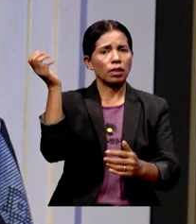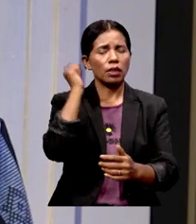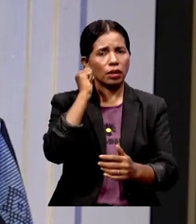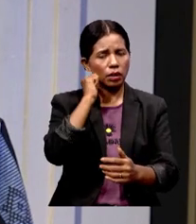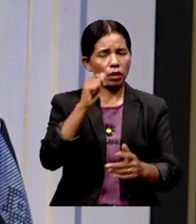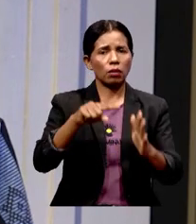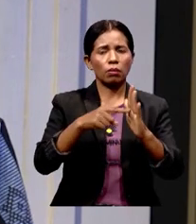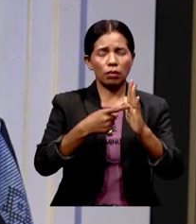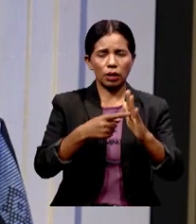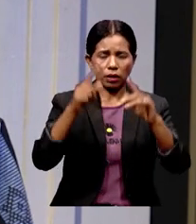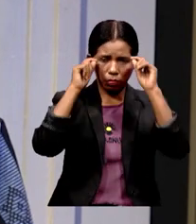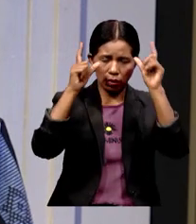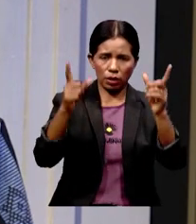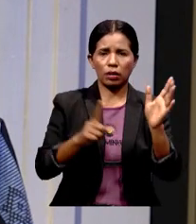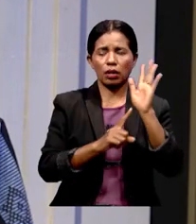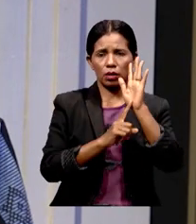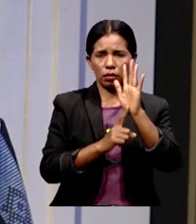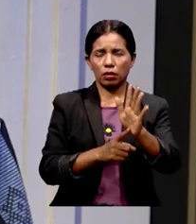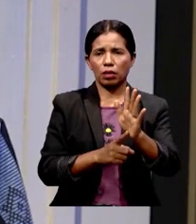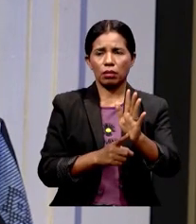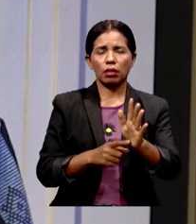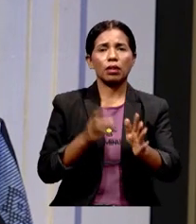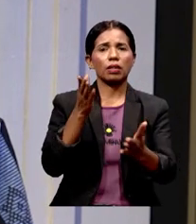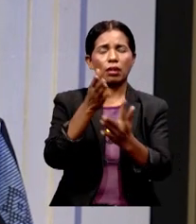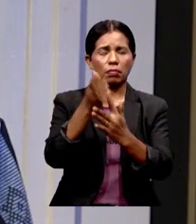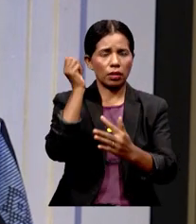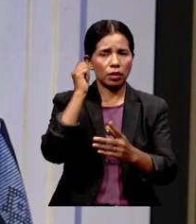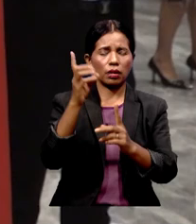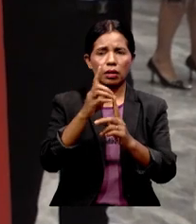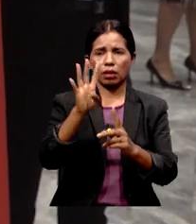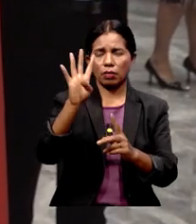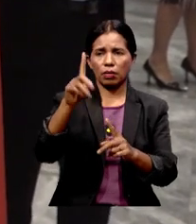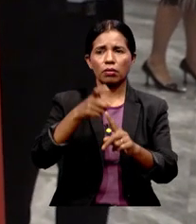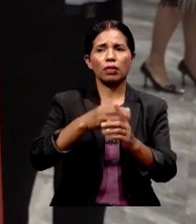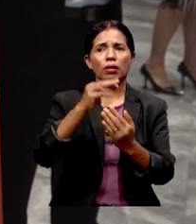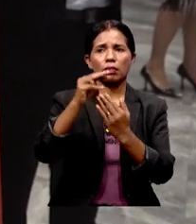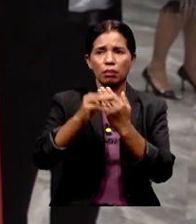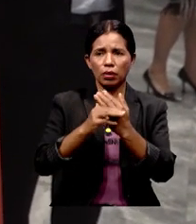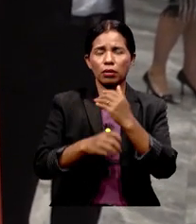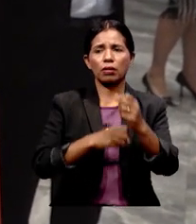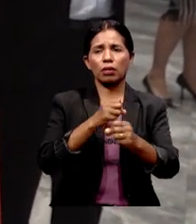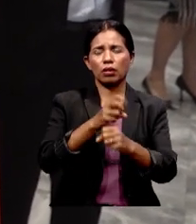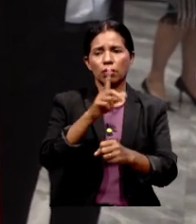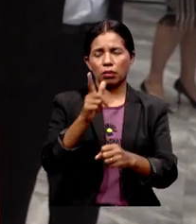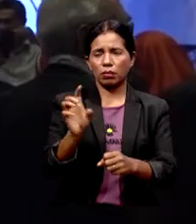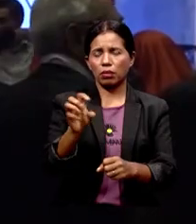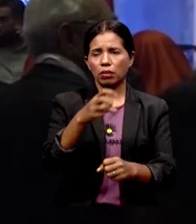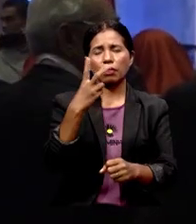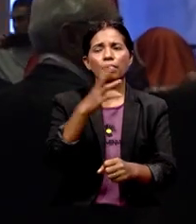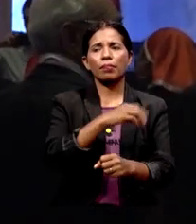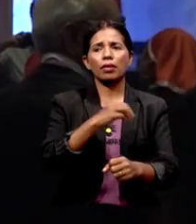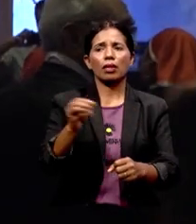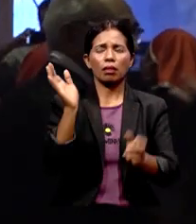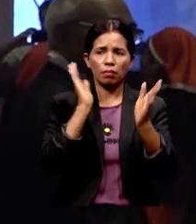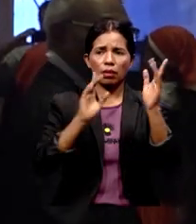queda susi Timor-Leste na aplicação formal ba adesão ASEAN ia lorong hat fulan marsu tinang rinuruasan resingida, Malásia nudar aliado ida